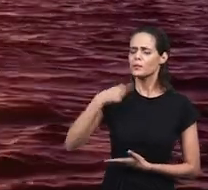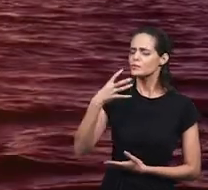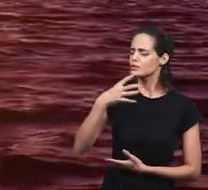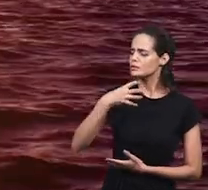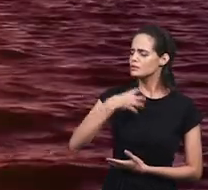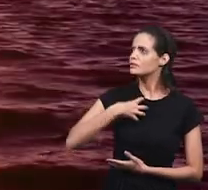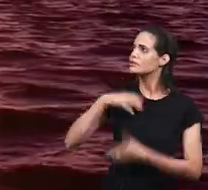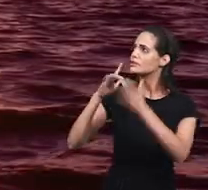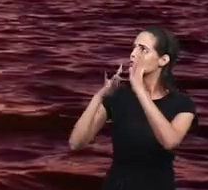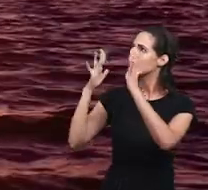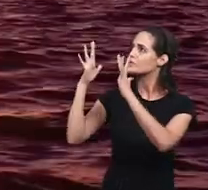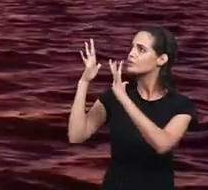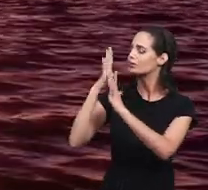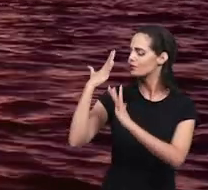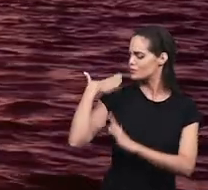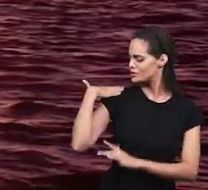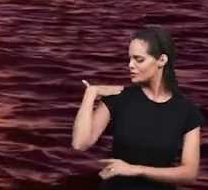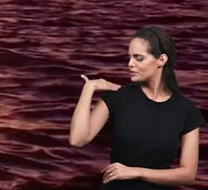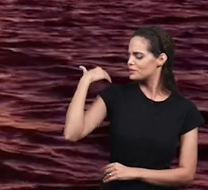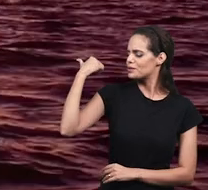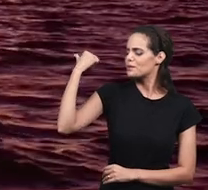ouvirei.